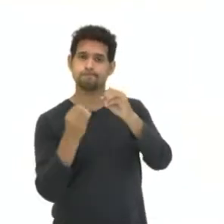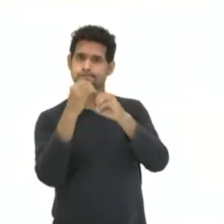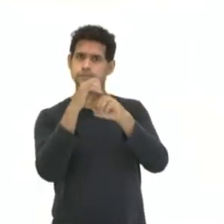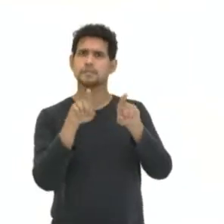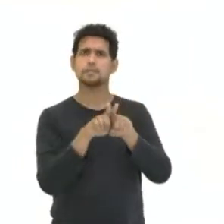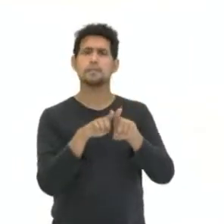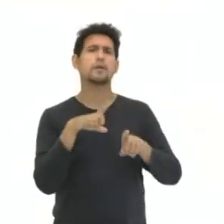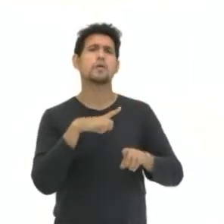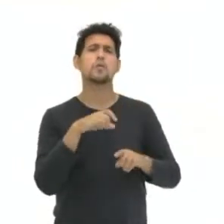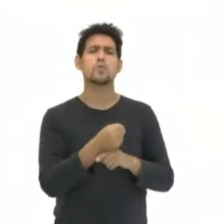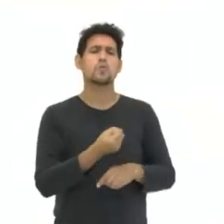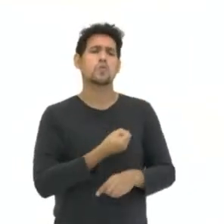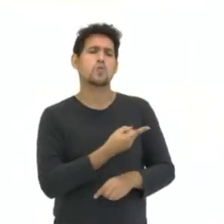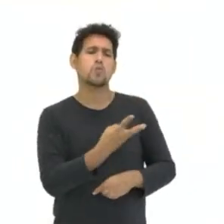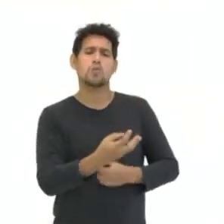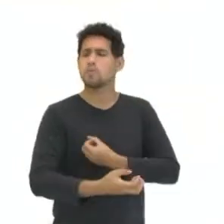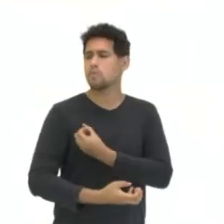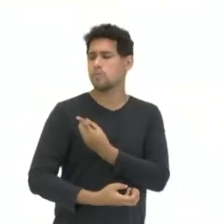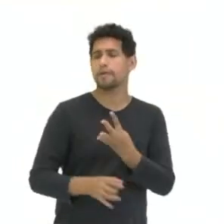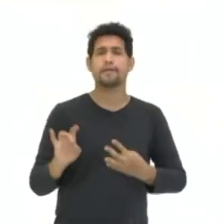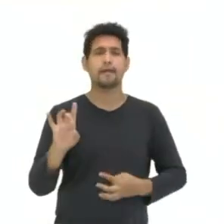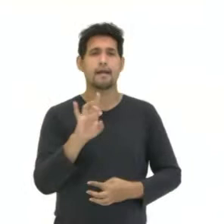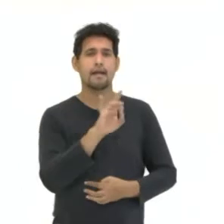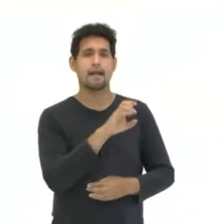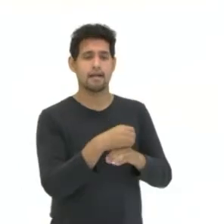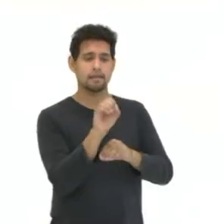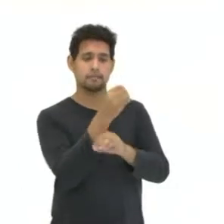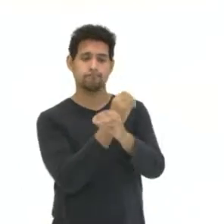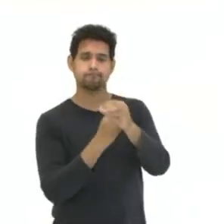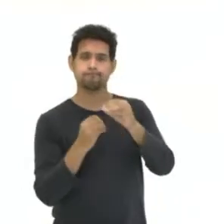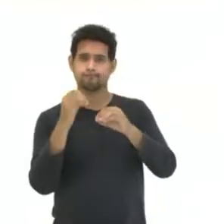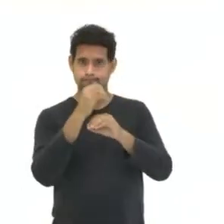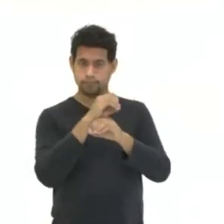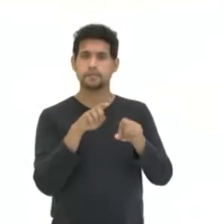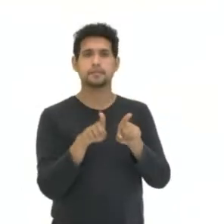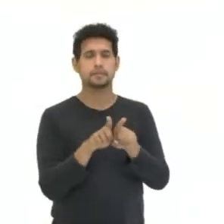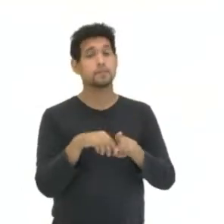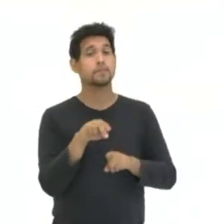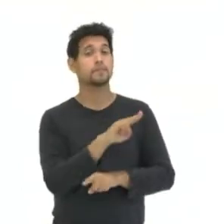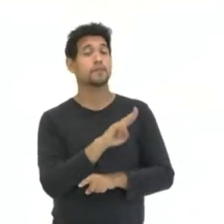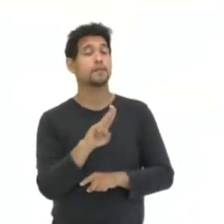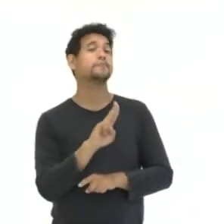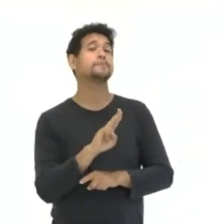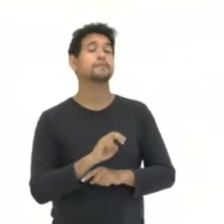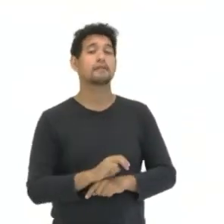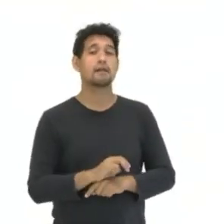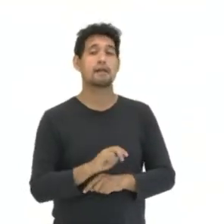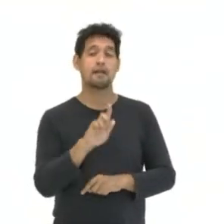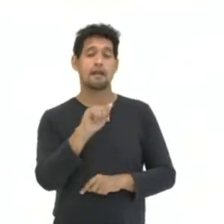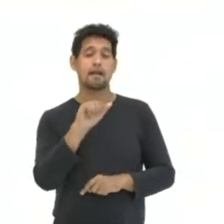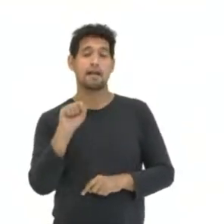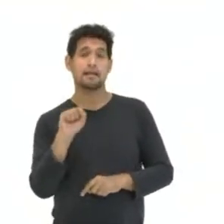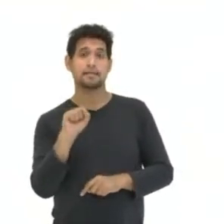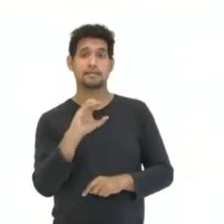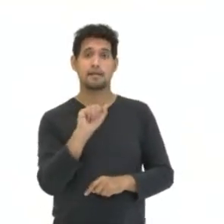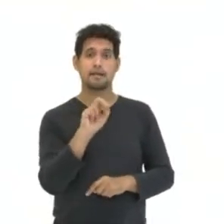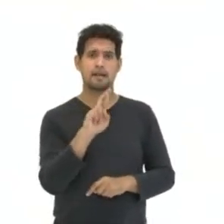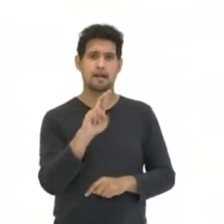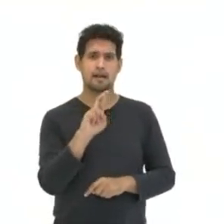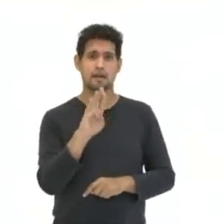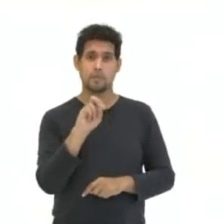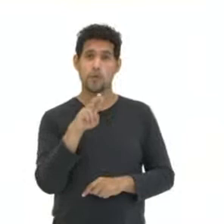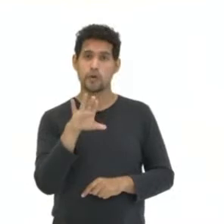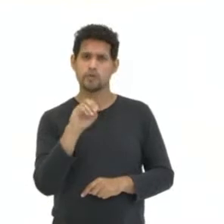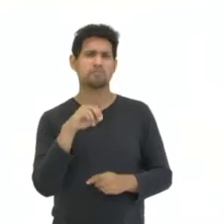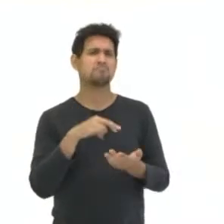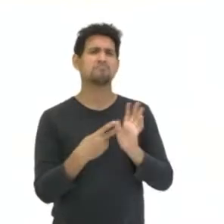o número de cada átomo. Aqui nós temos uma substância denominada de gás carbônico. Gás